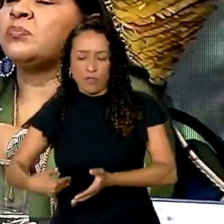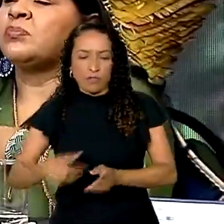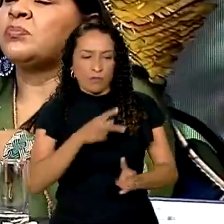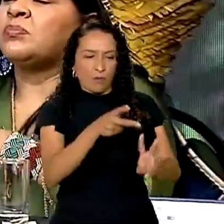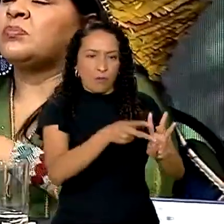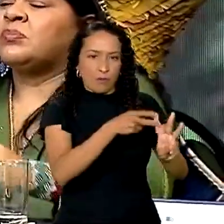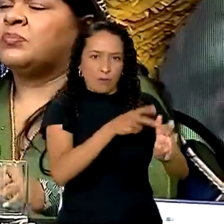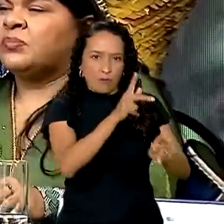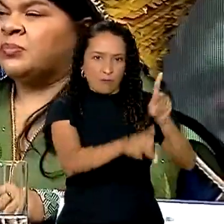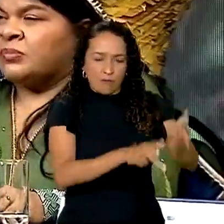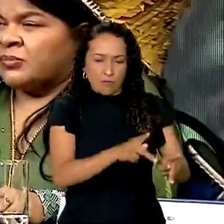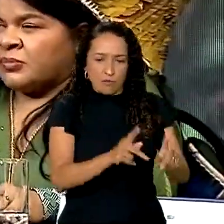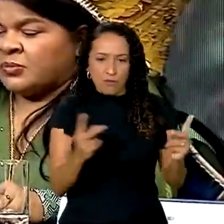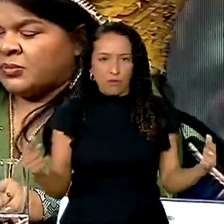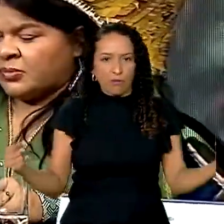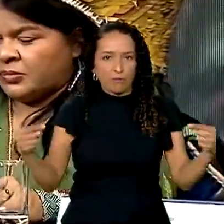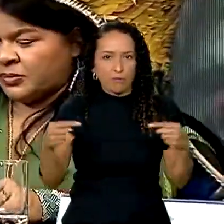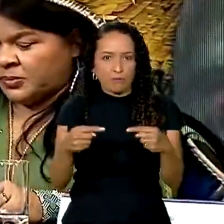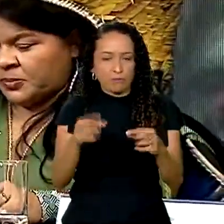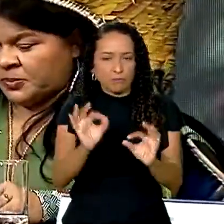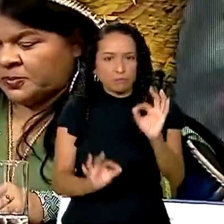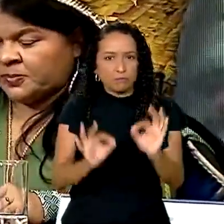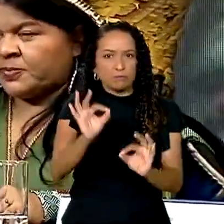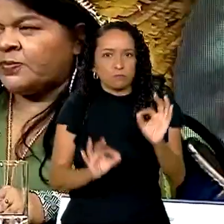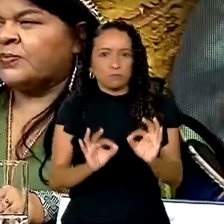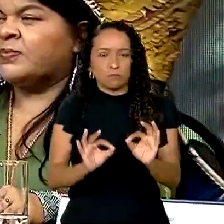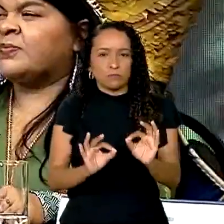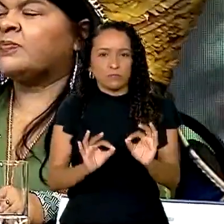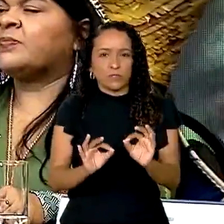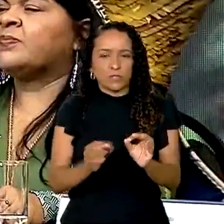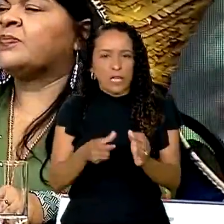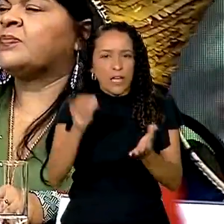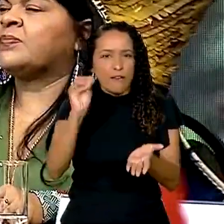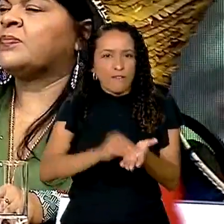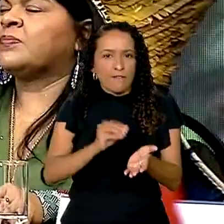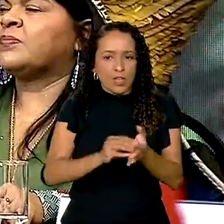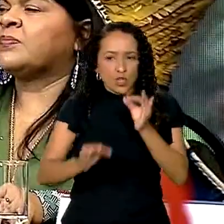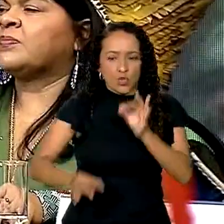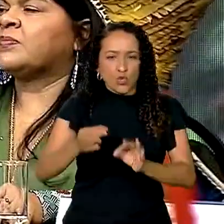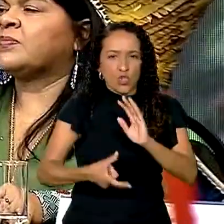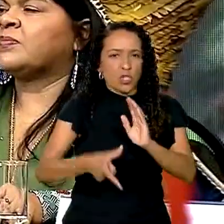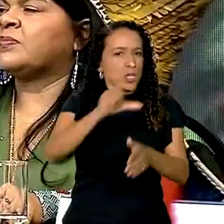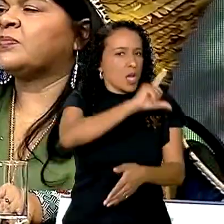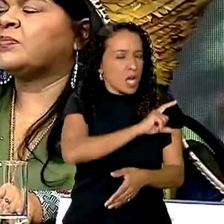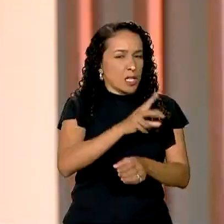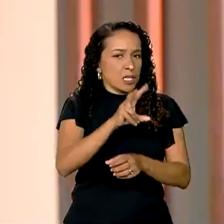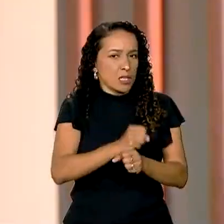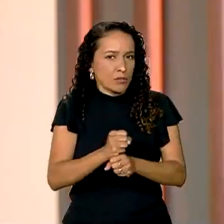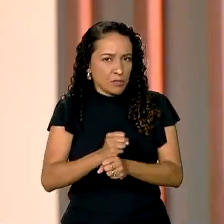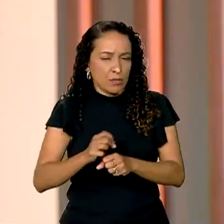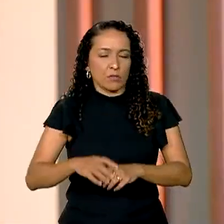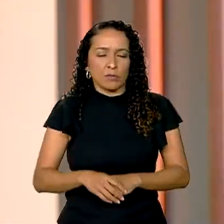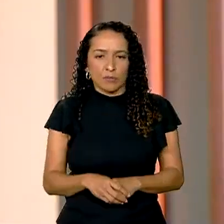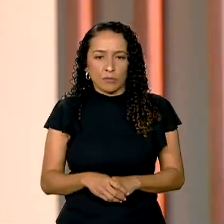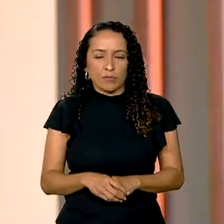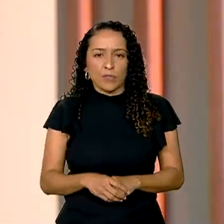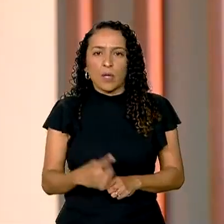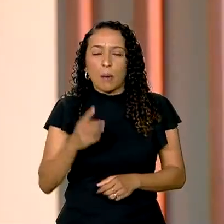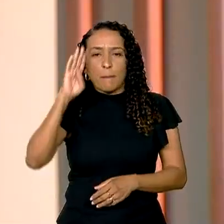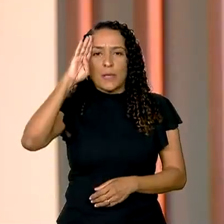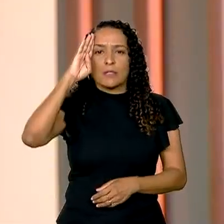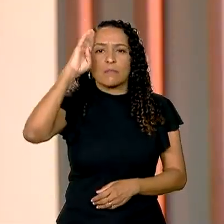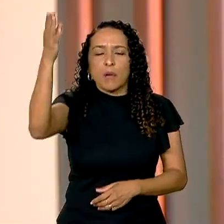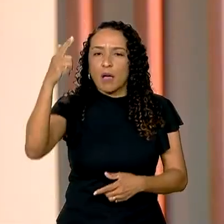indígenas para que a gente possa reparar as injustiças que vocês foram vítimas durante 500 anos. Uma das